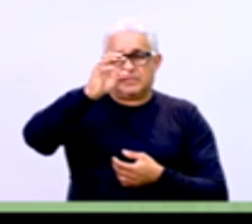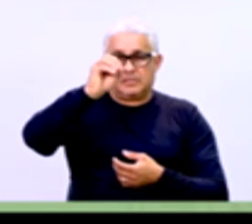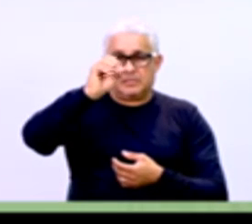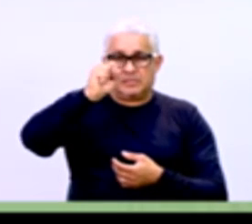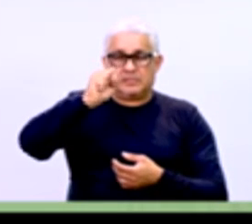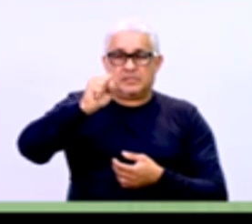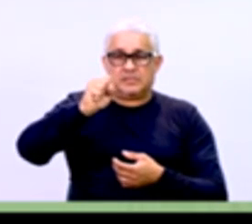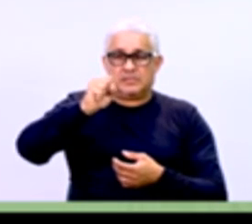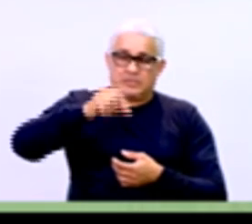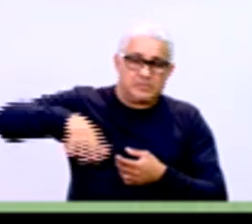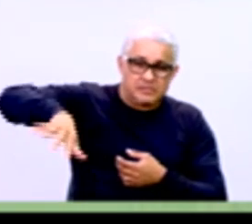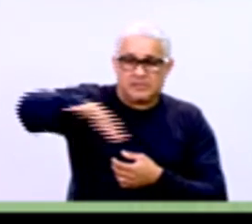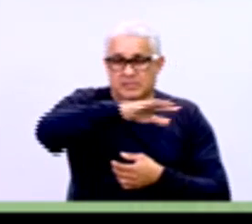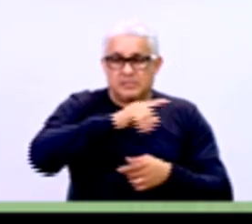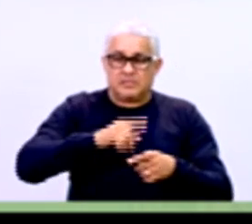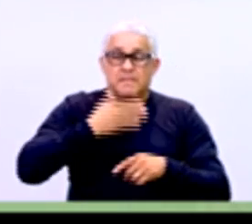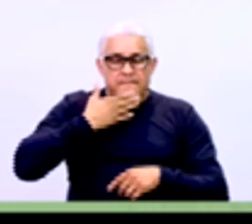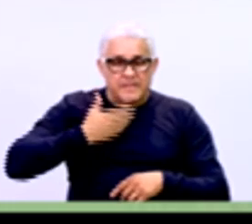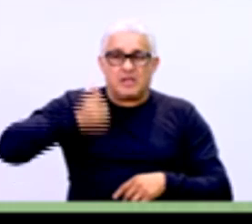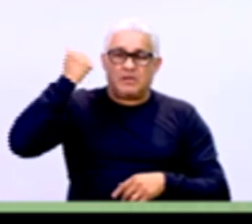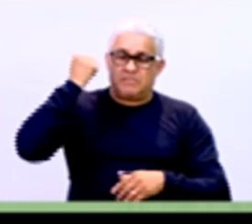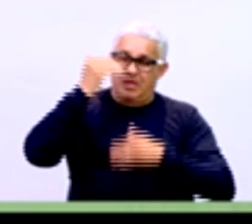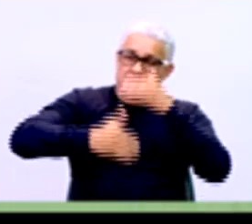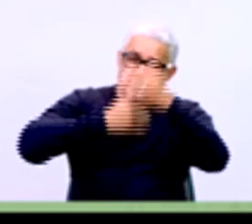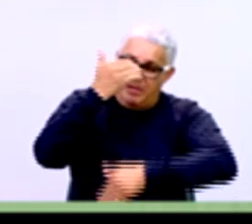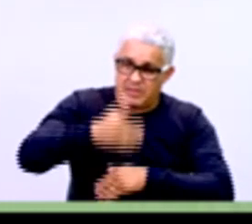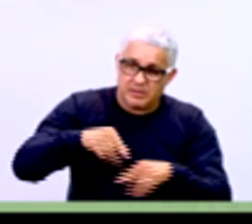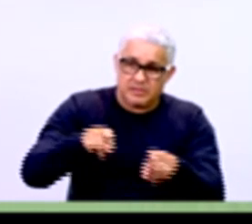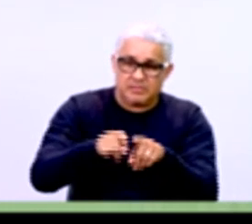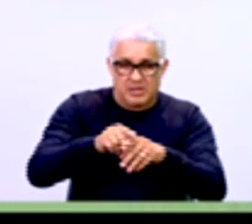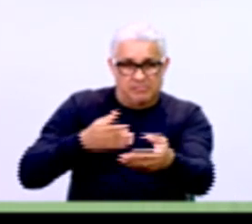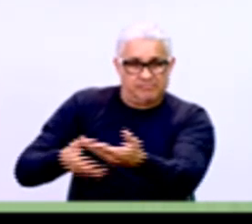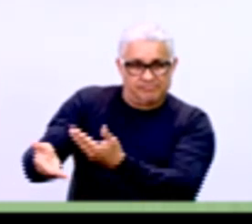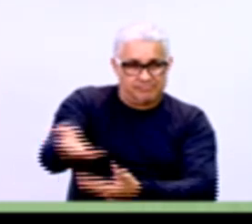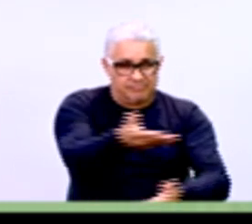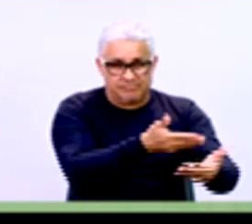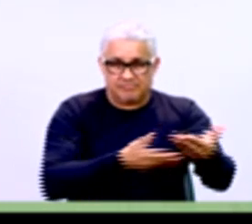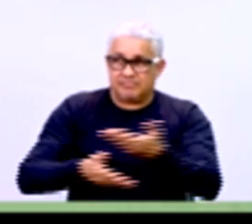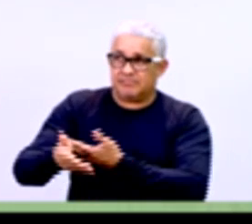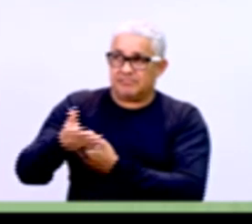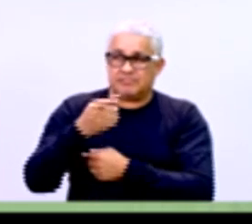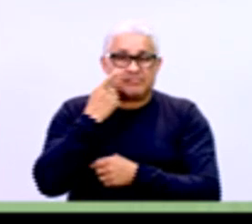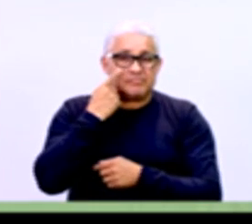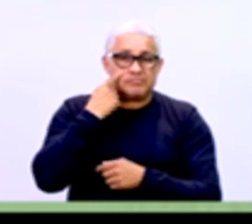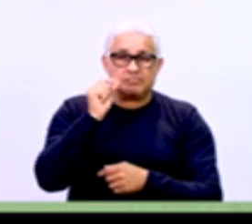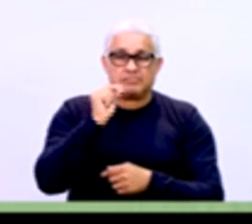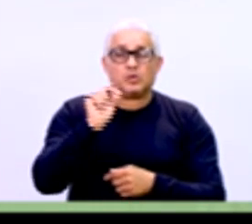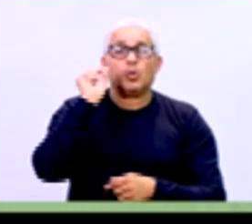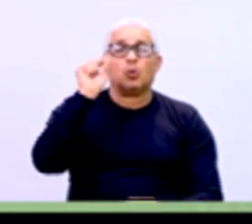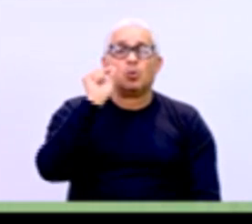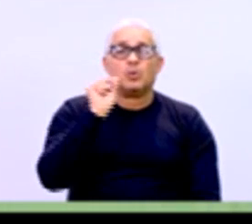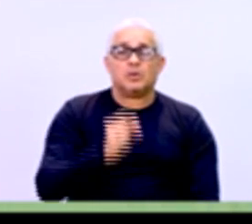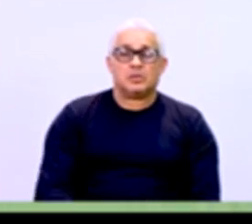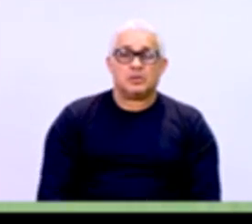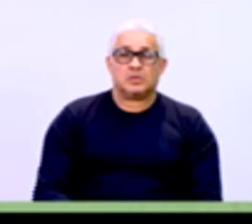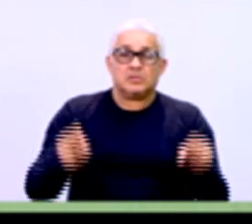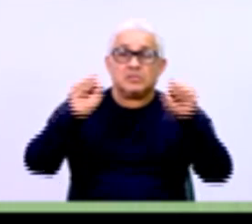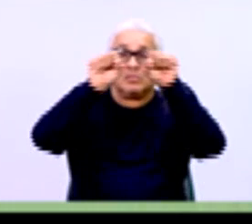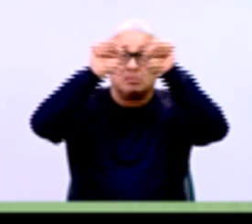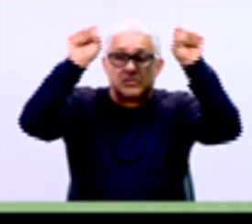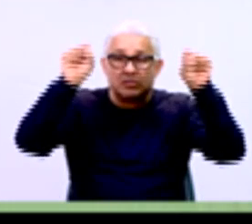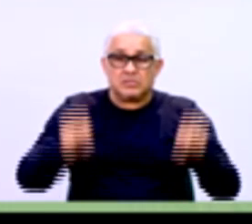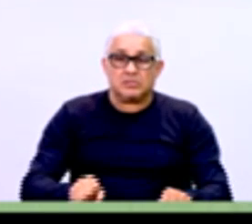melhorar continuamente as operações e negócios. Vejamos, o que é um sistema